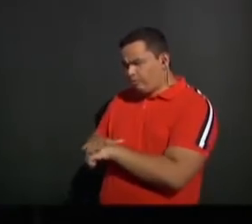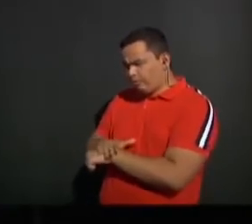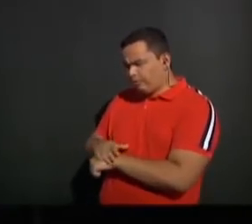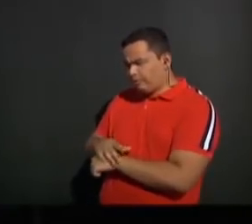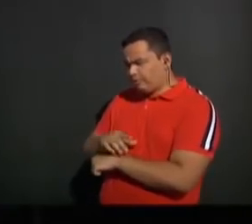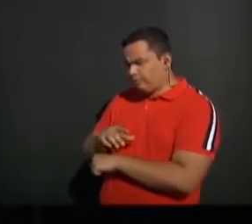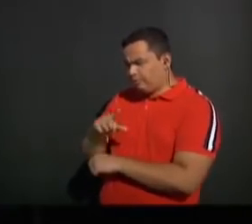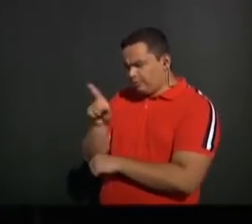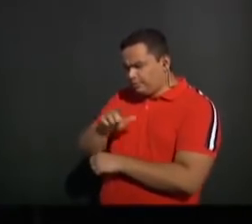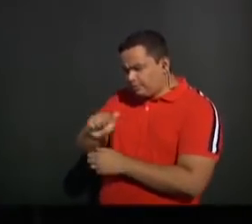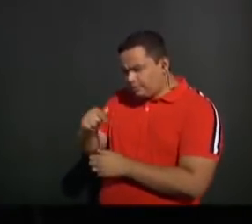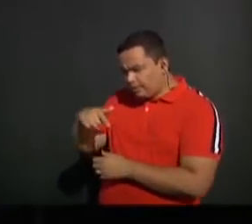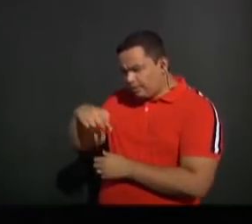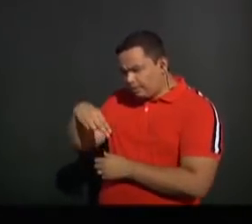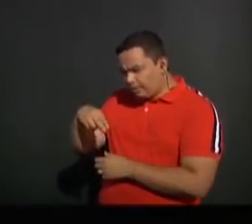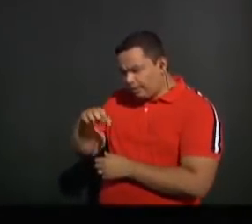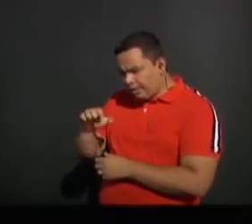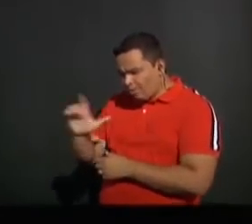pelo menos?